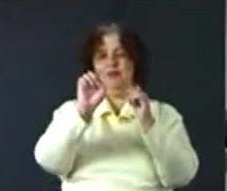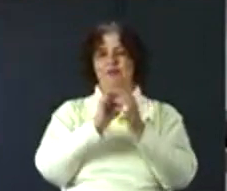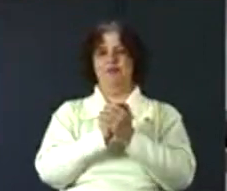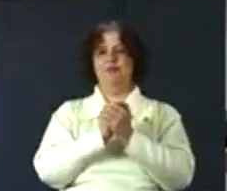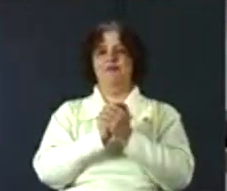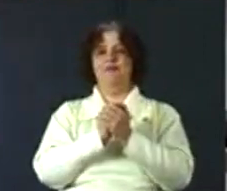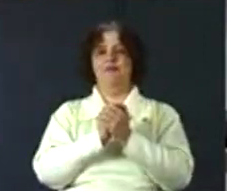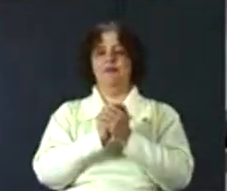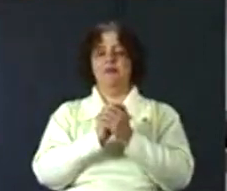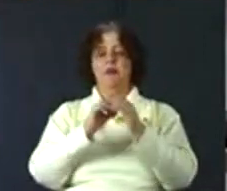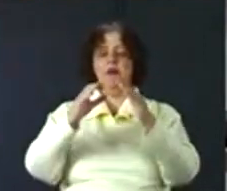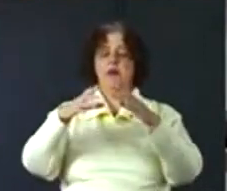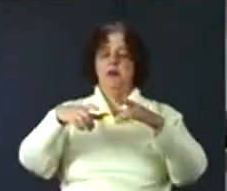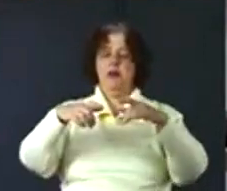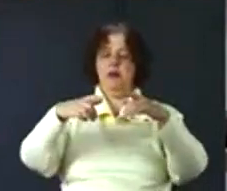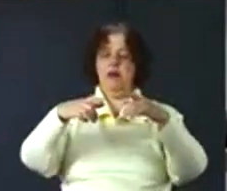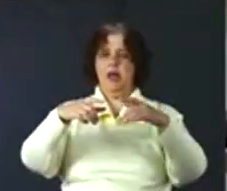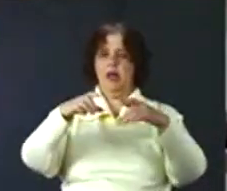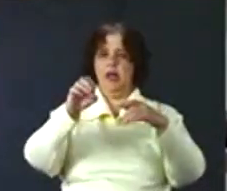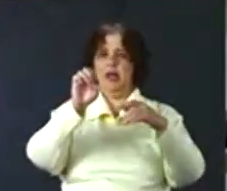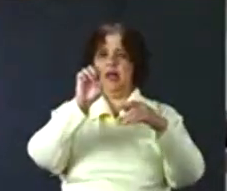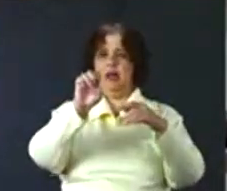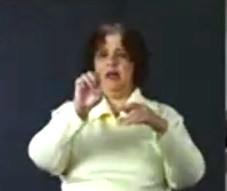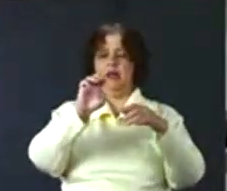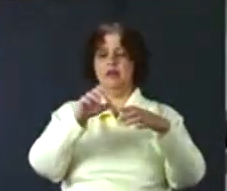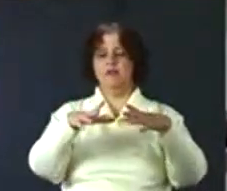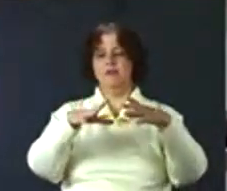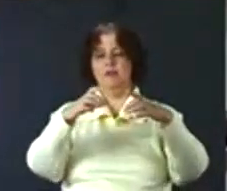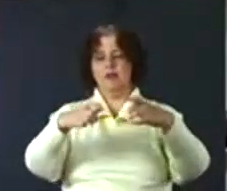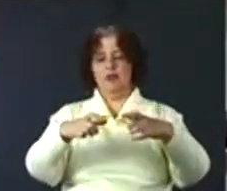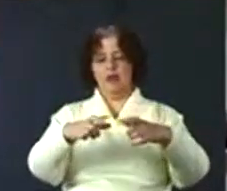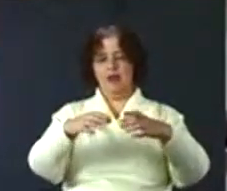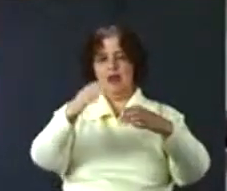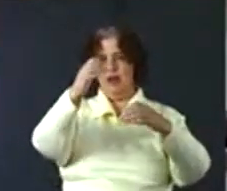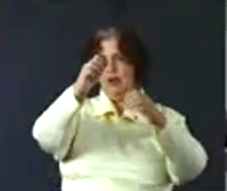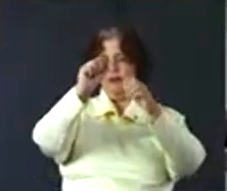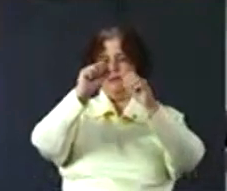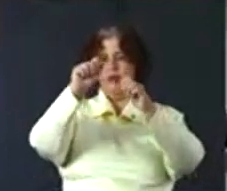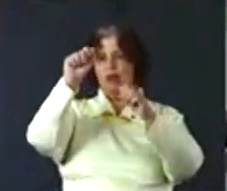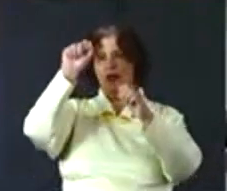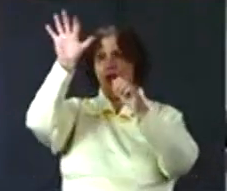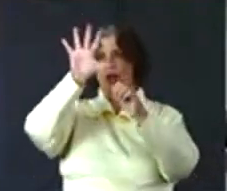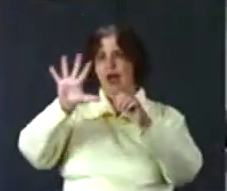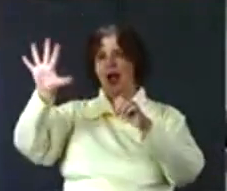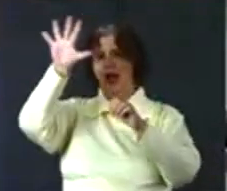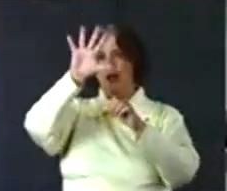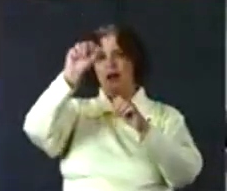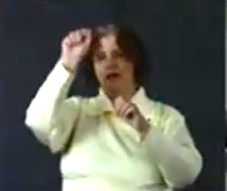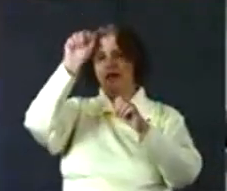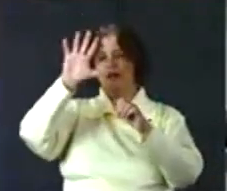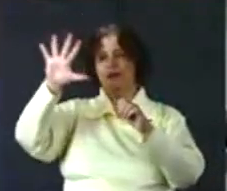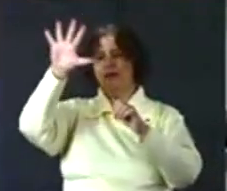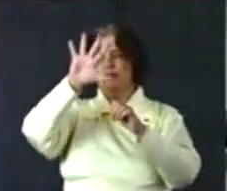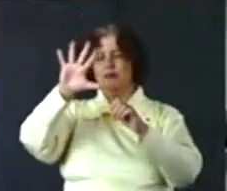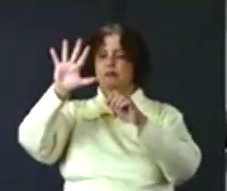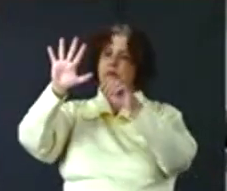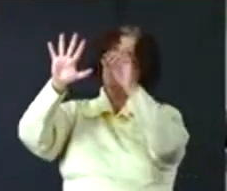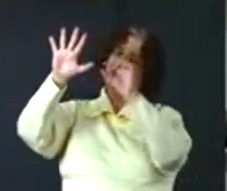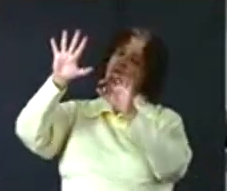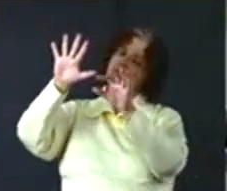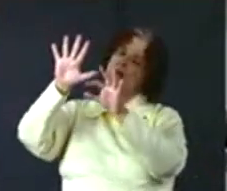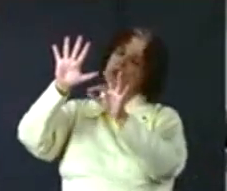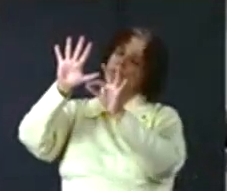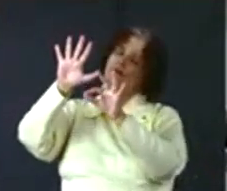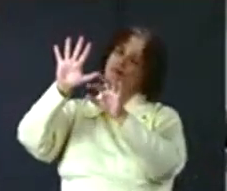irmãos, que ficava na parte ocidental da Ásia Menor. Esmirna, ela teve uma experiência muito interessante. Ela